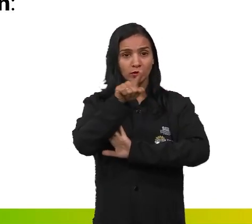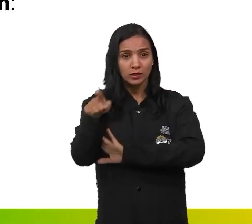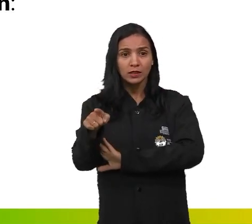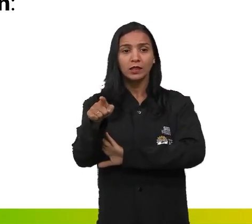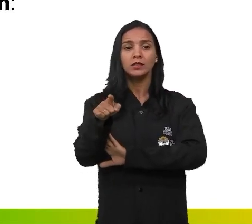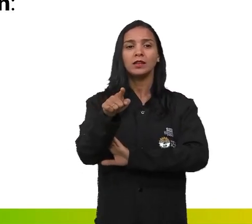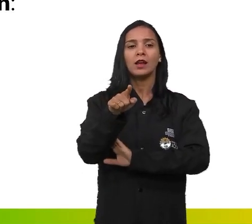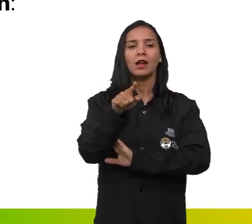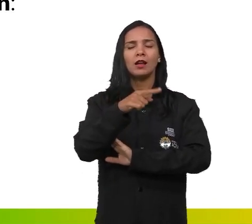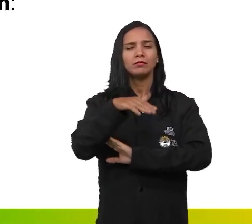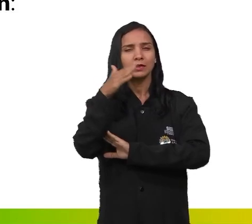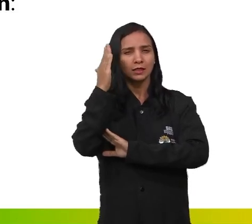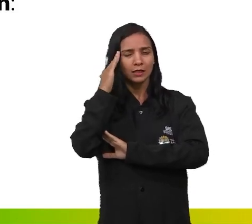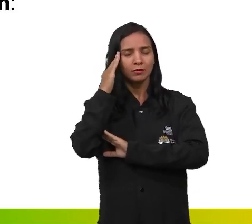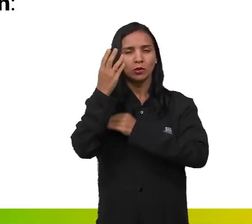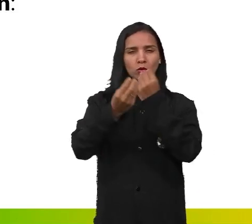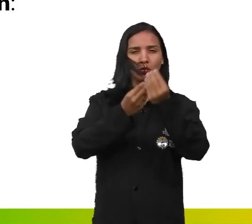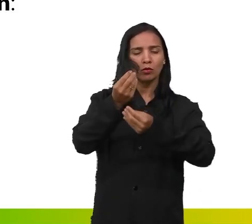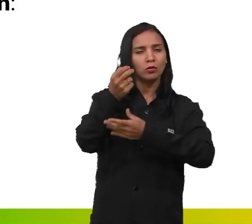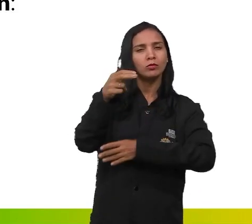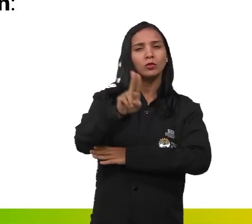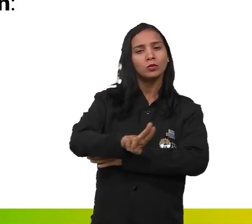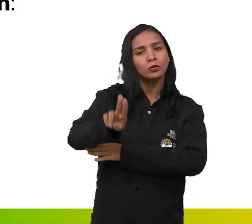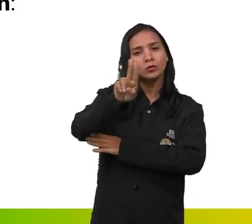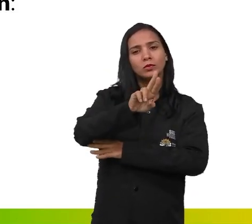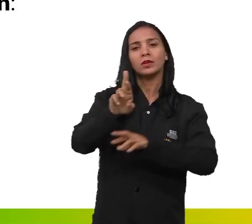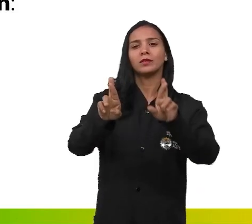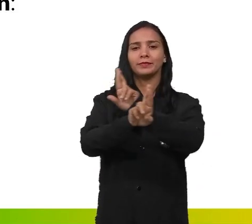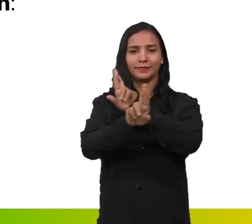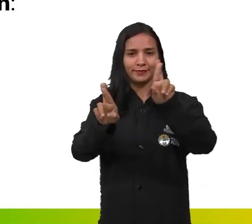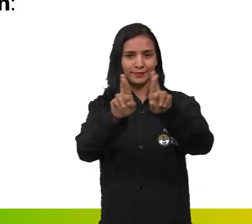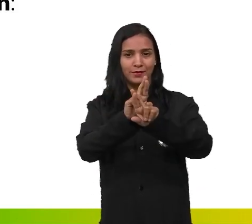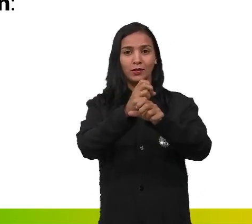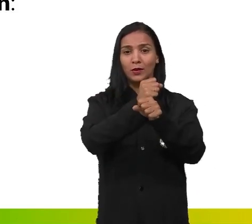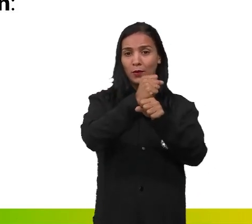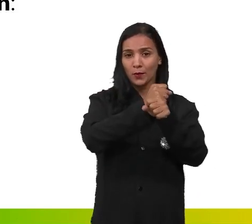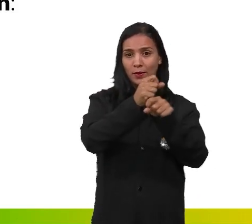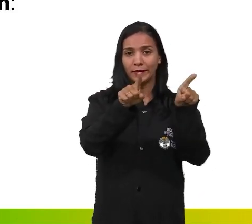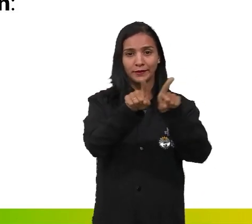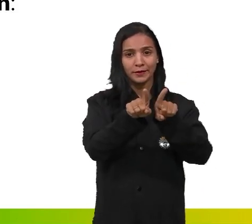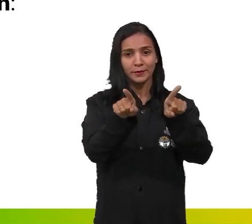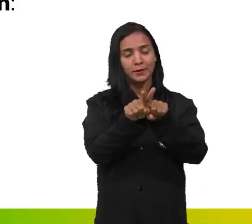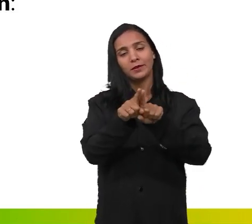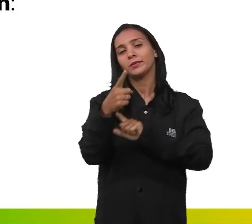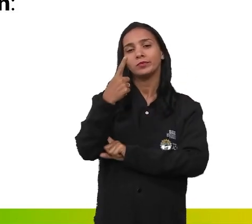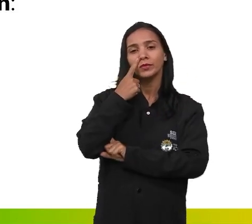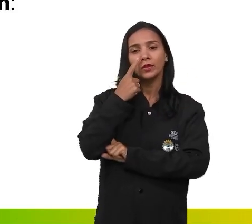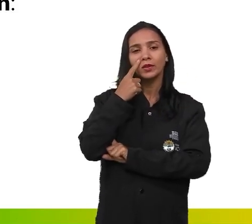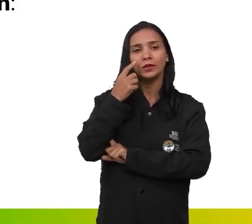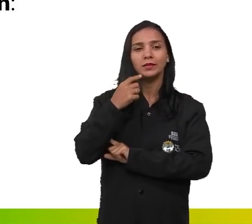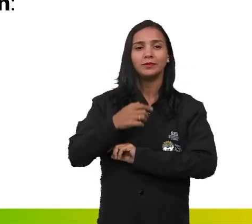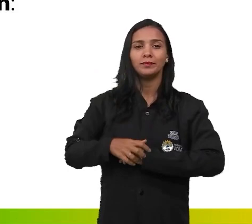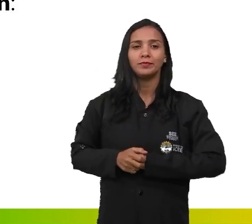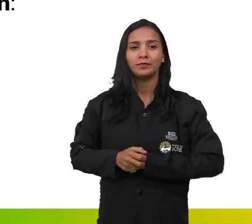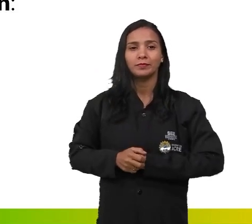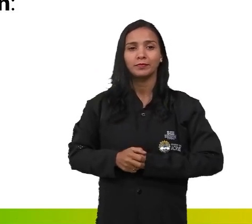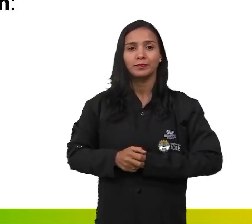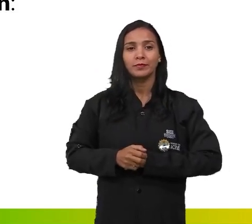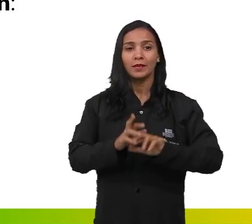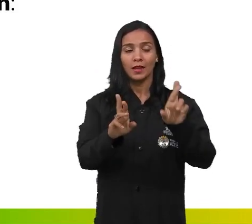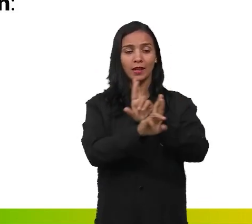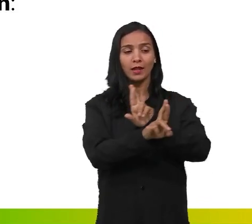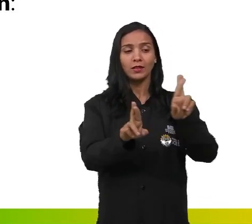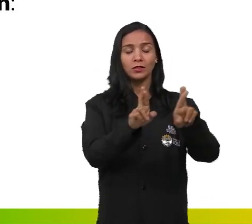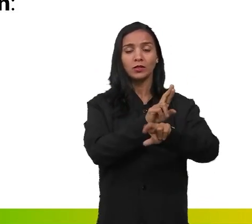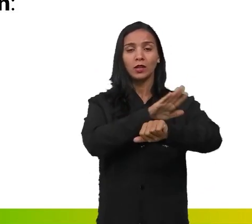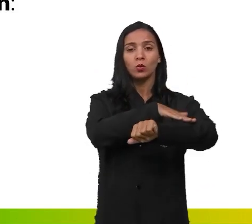e como utilizar em relação ao ano as preposições, tudo bem? Em relação às partes do dia, nós temos